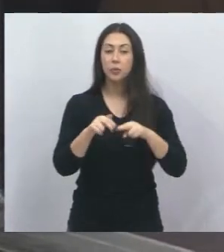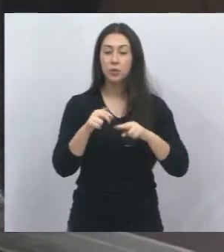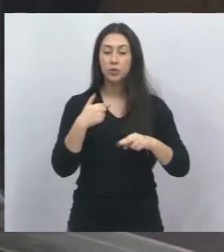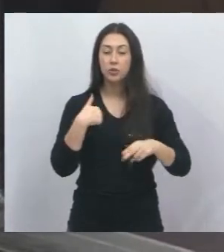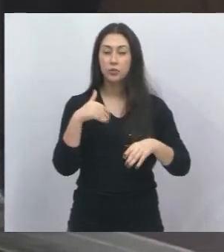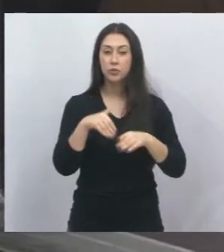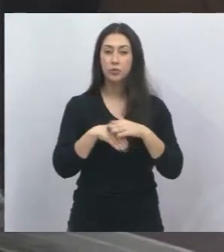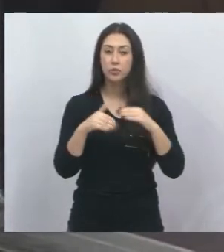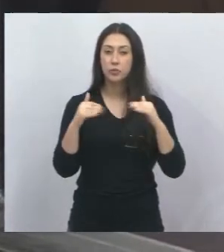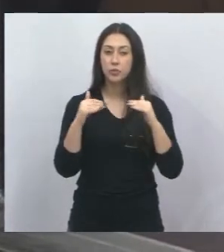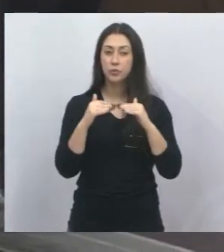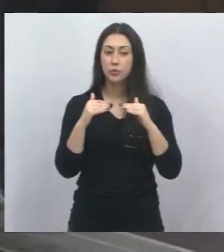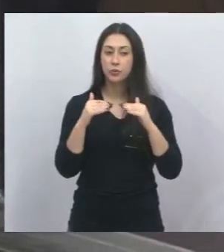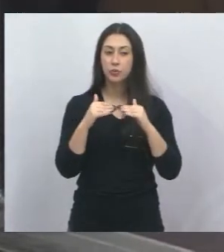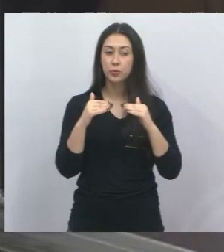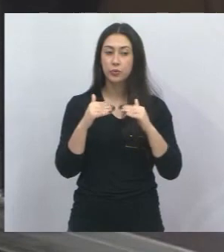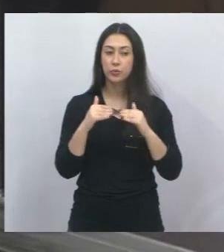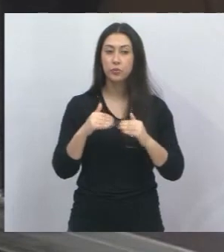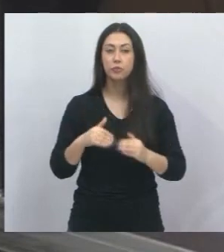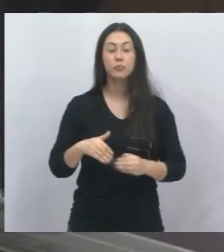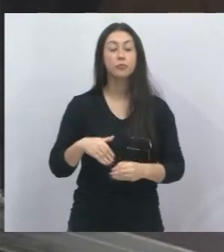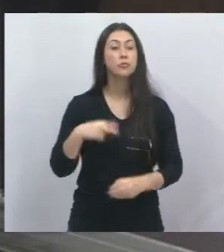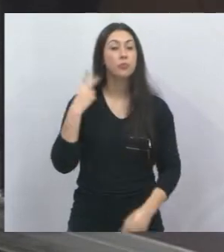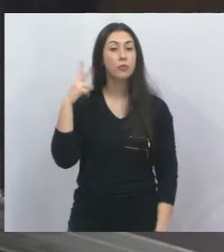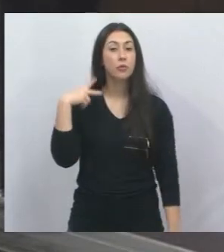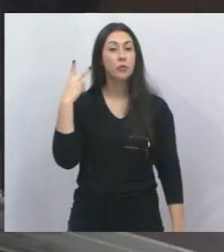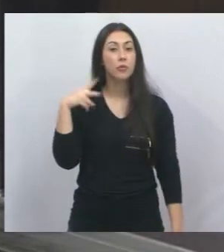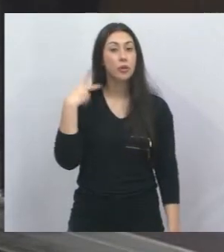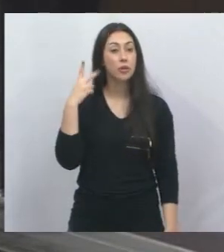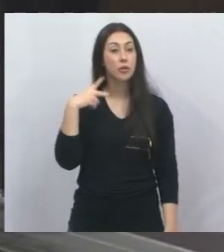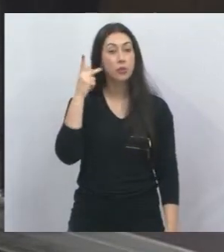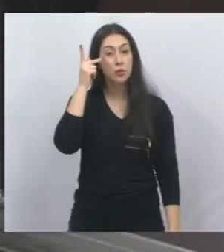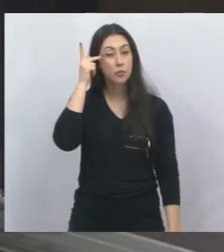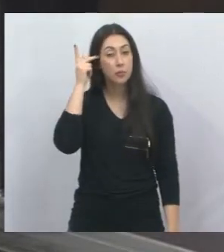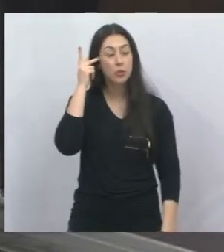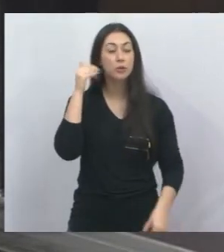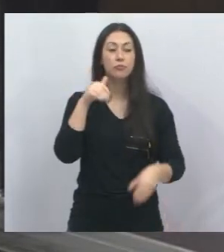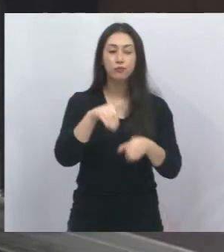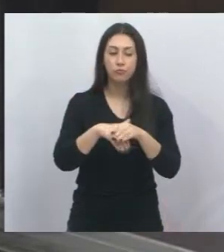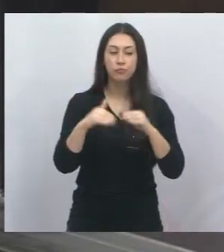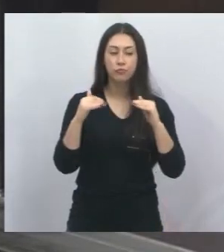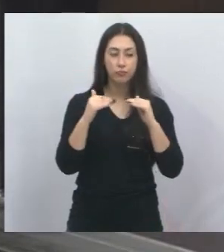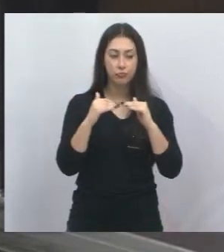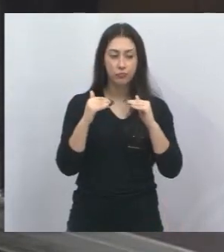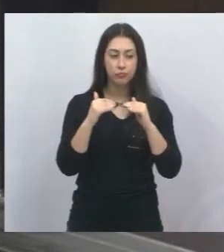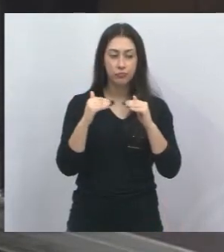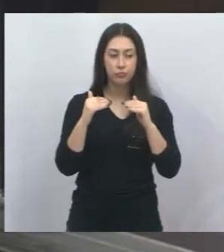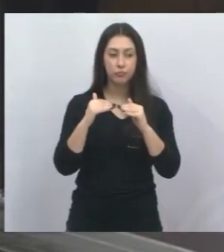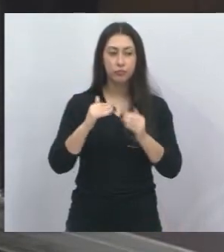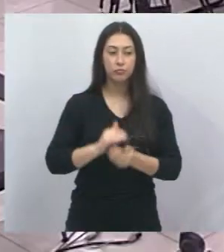é favorável. Como vota o vereador Paulinho do Esporte? Favorável.